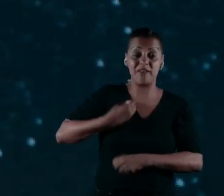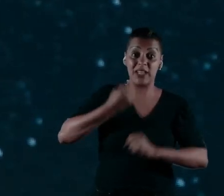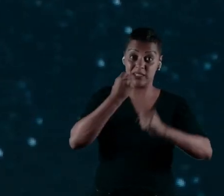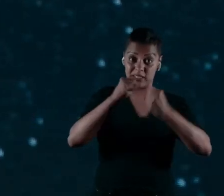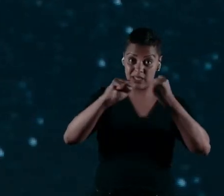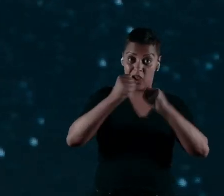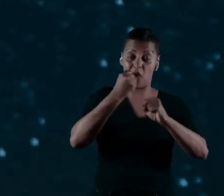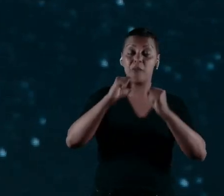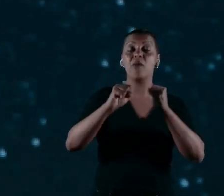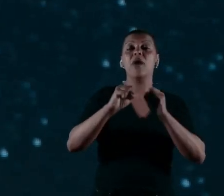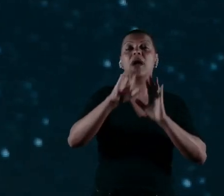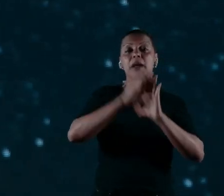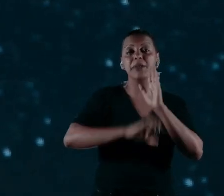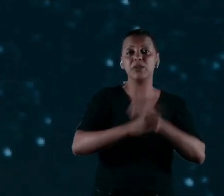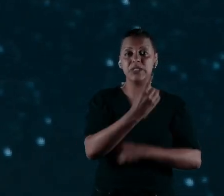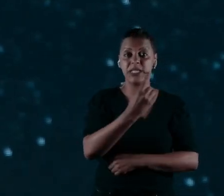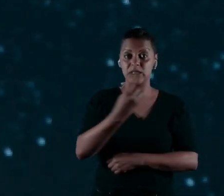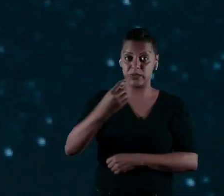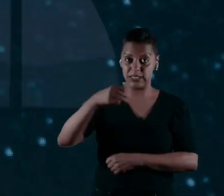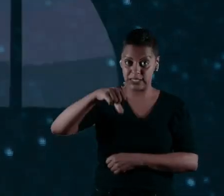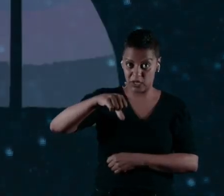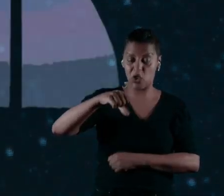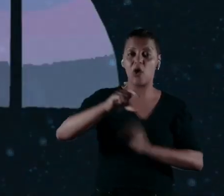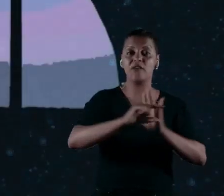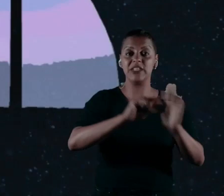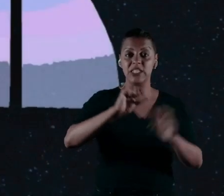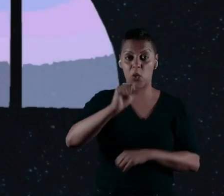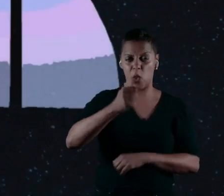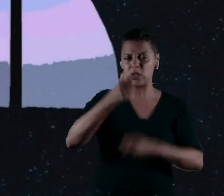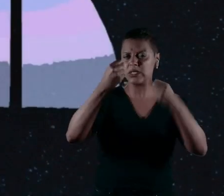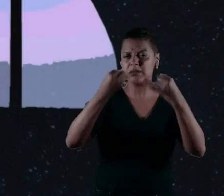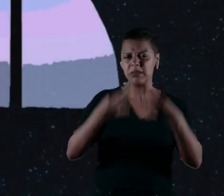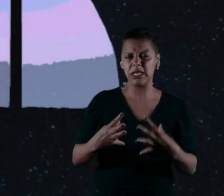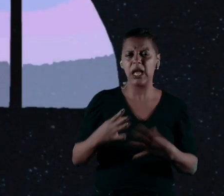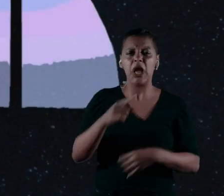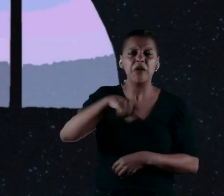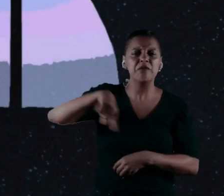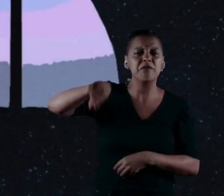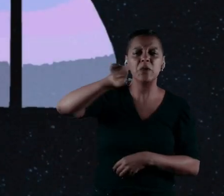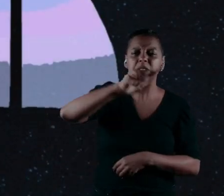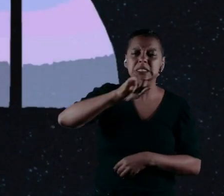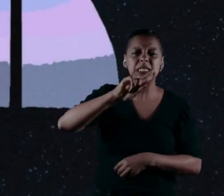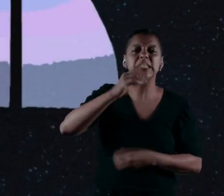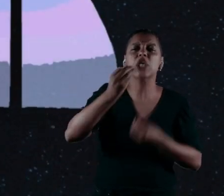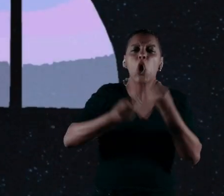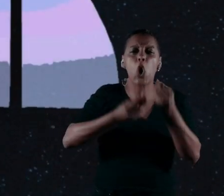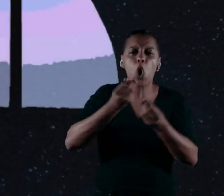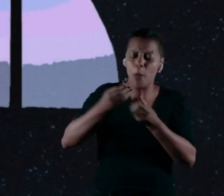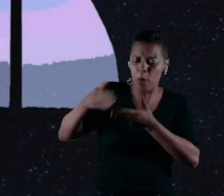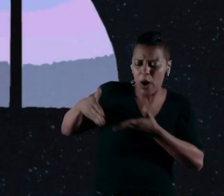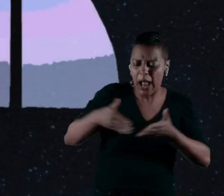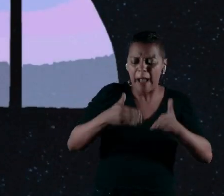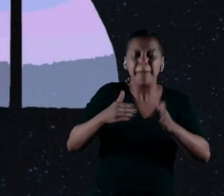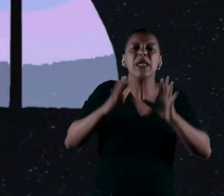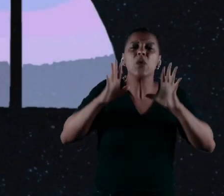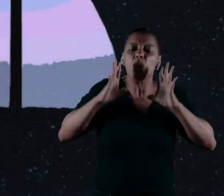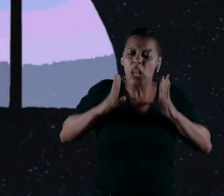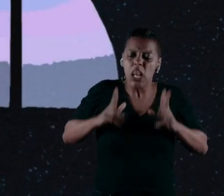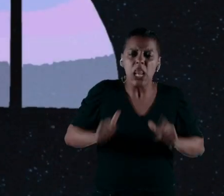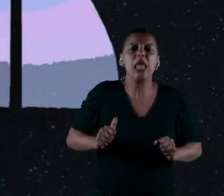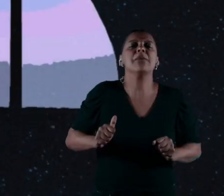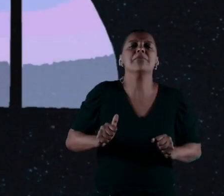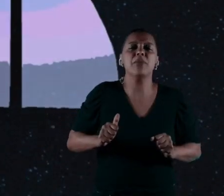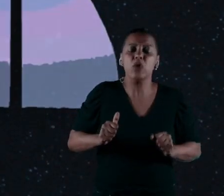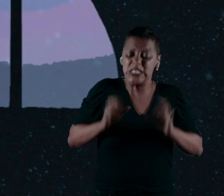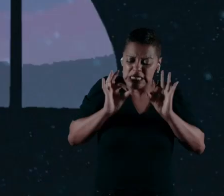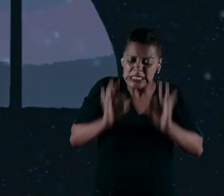9 a 11, a Bíblia diz assim: de que maneira poderá o jovem guardar puro o seu caminho? Essa é uma pergunta